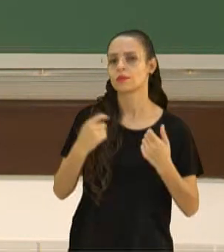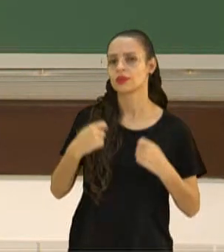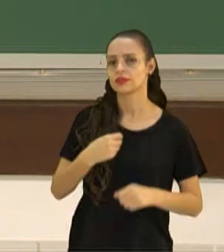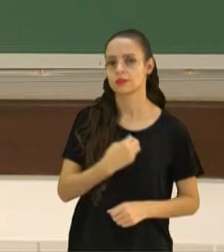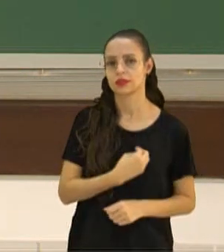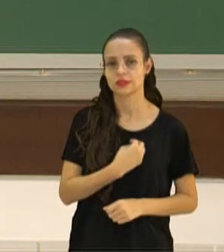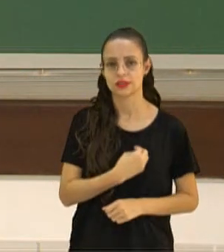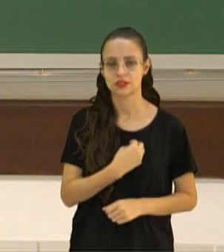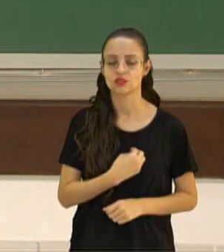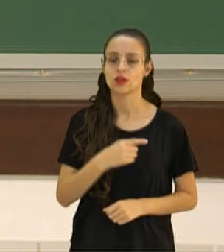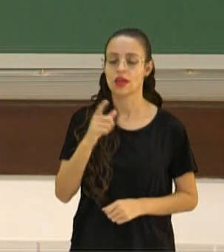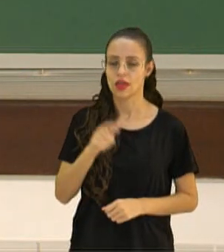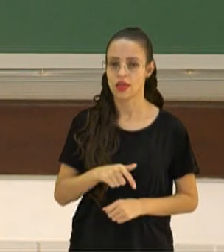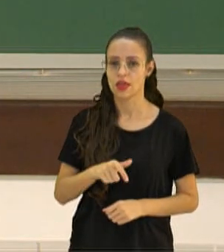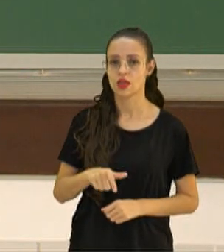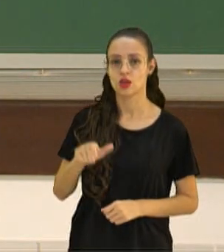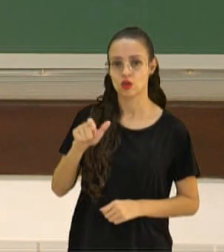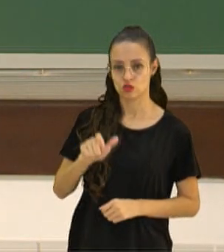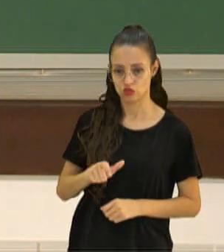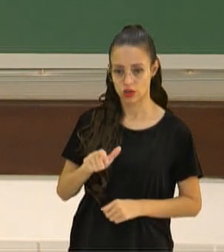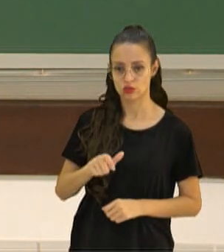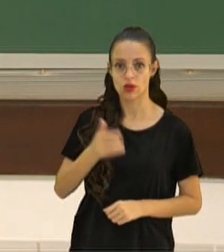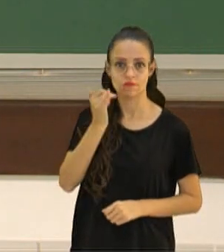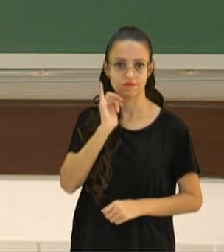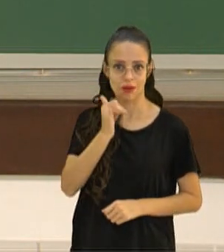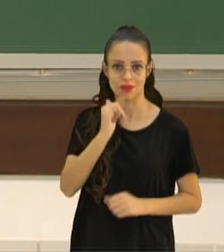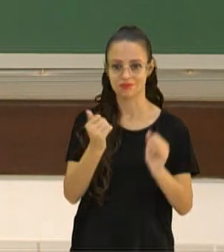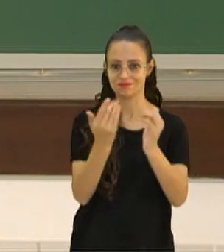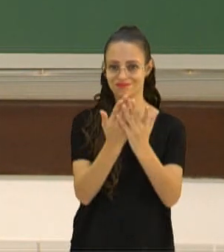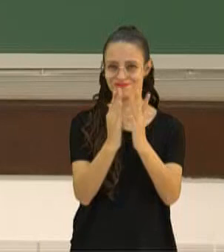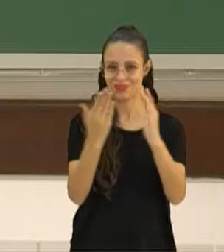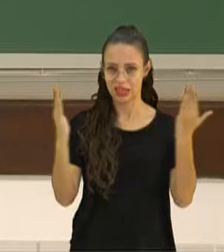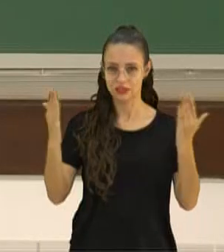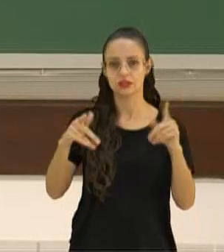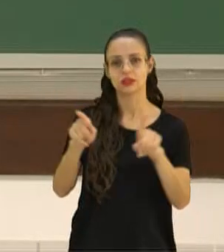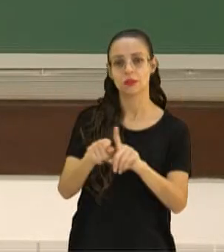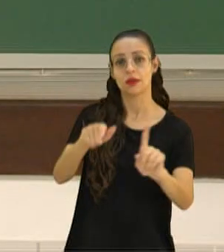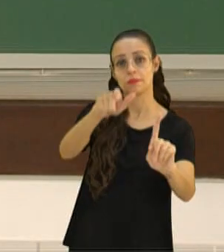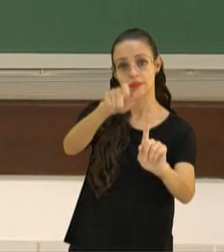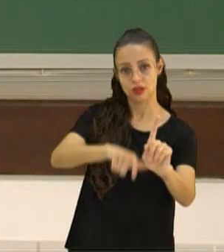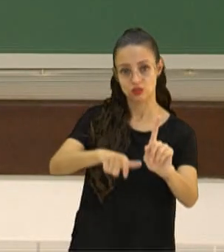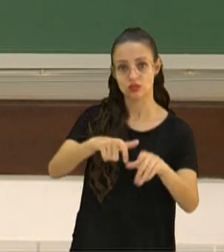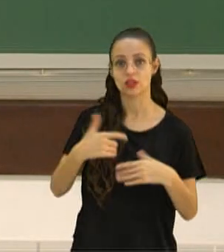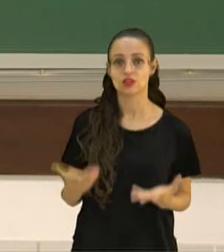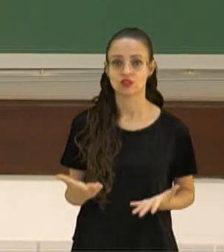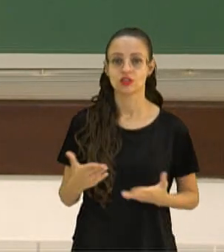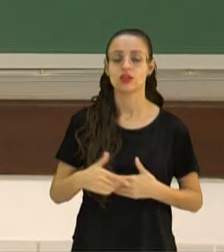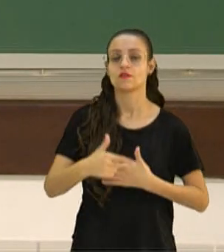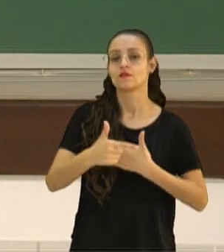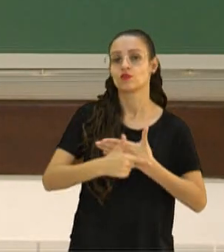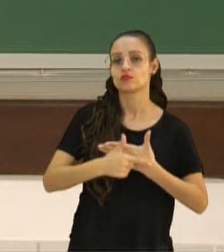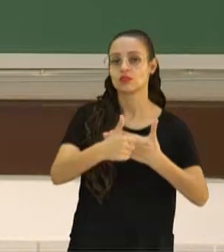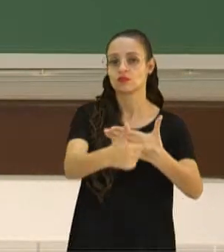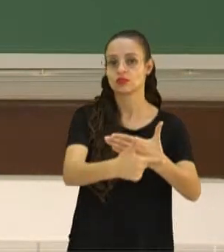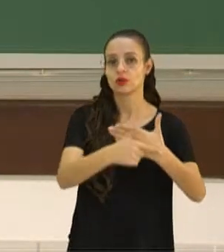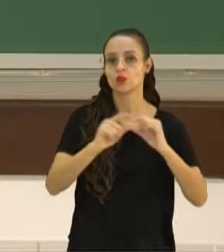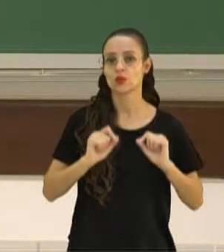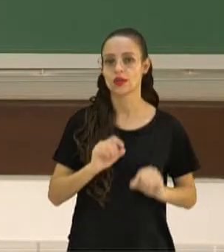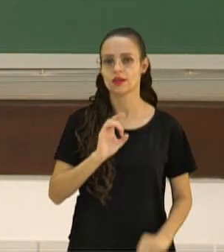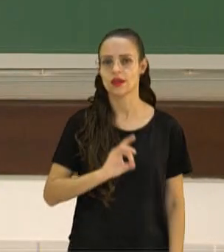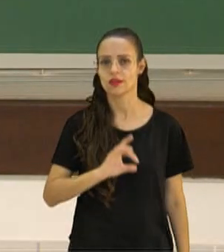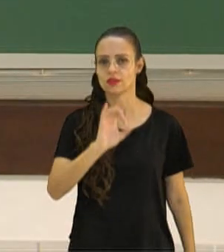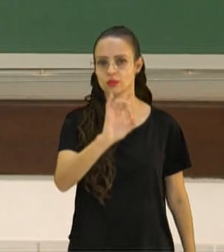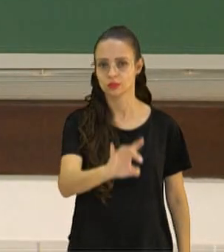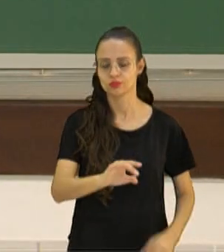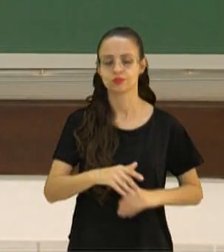presente, né, que é o jogador mestre e o jogador personagem, né? Então temos a definição de a função, né, que cada um exerce